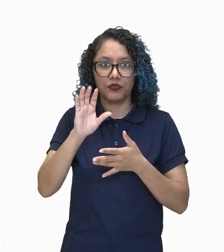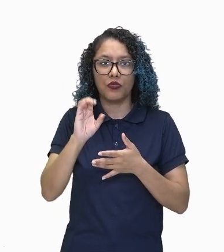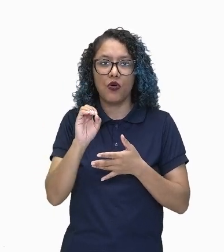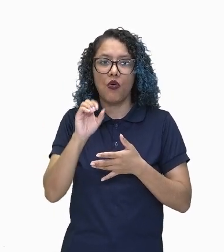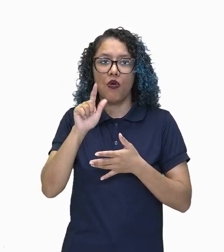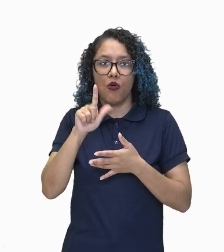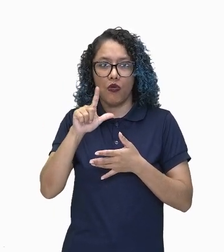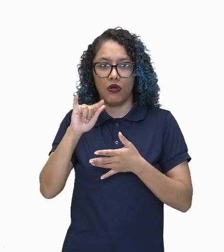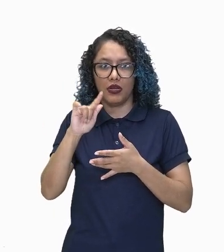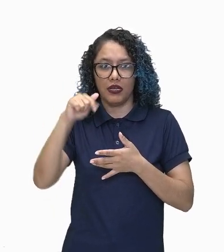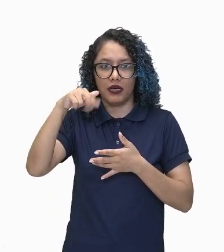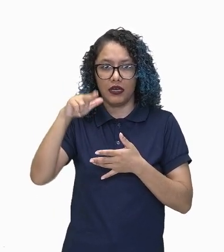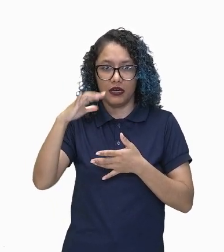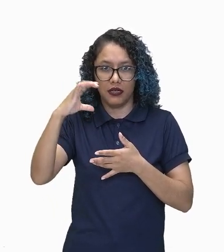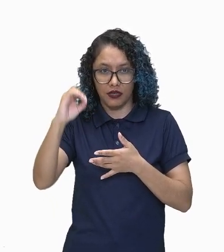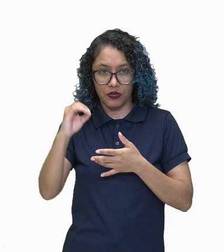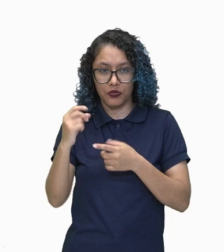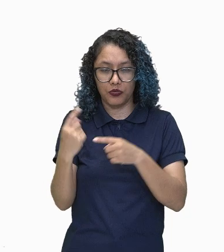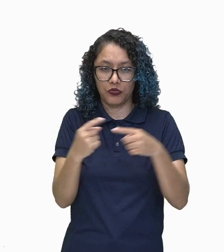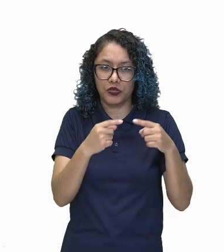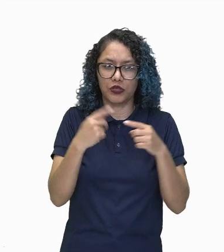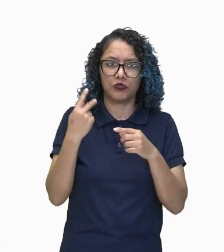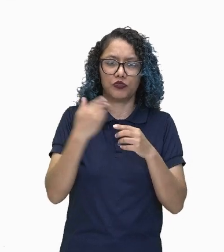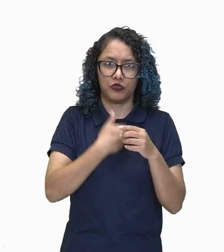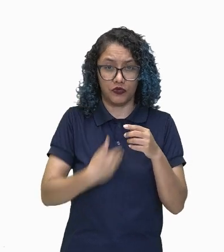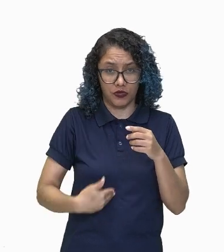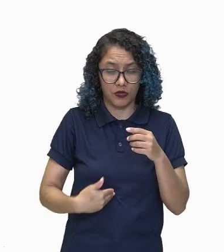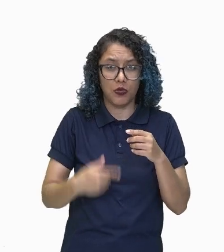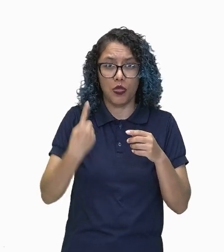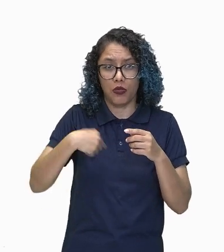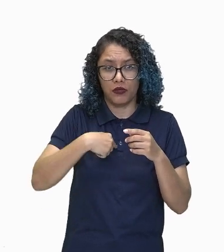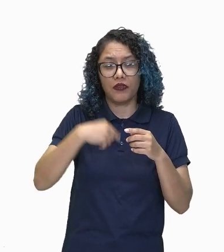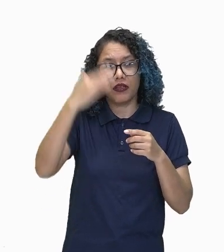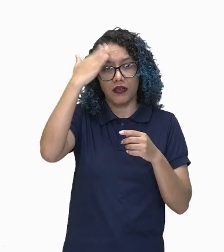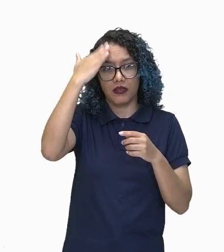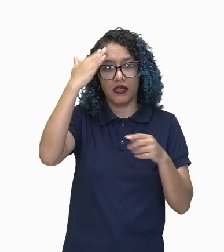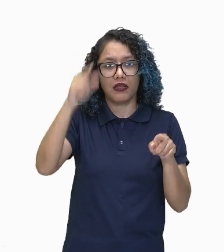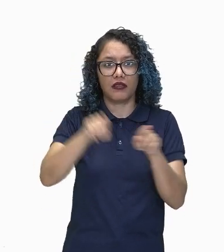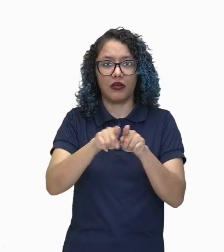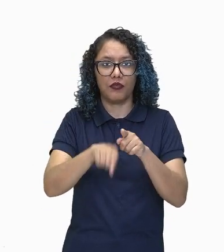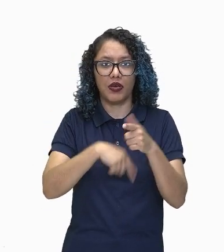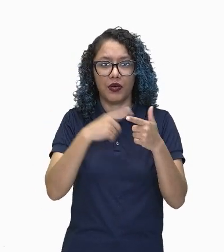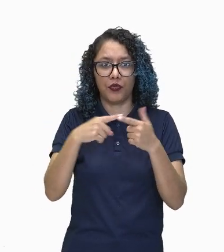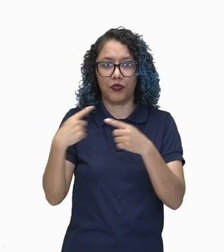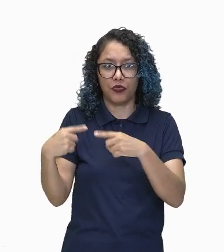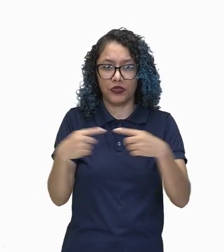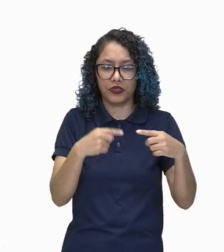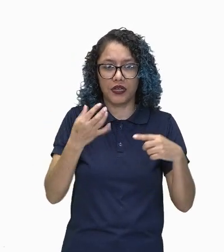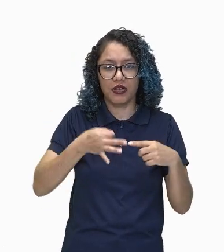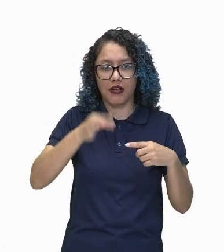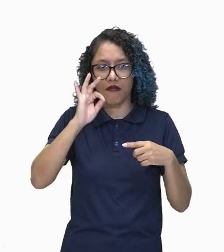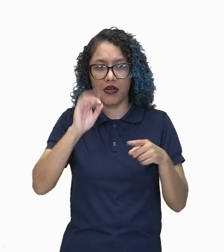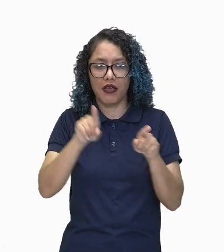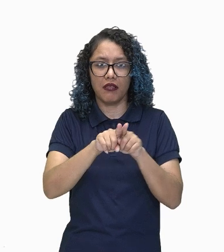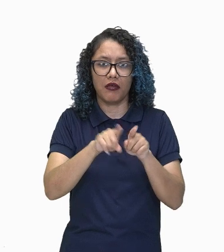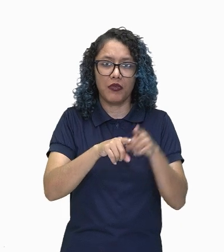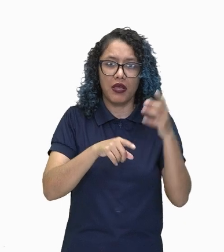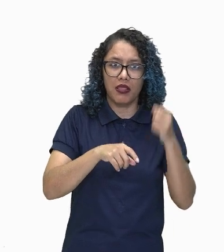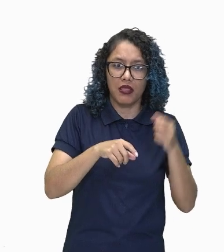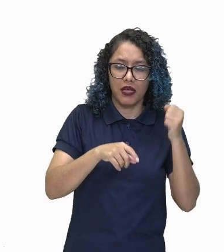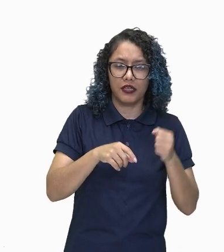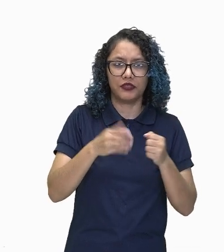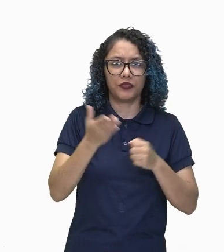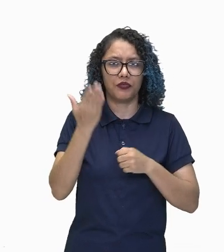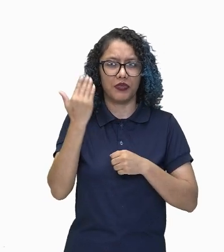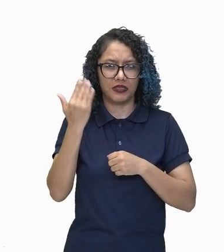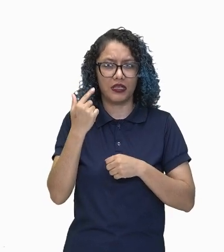dos governadores, vamos entender isso aí. A política do café com leite, em que consistia essa política do café